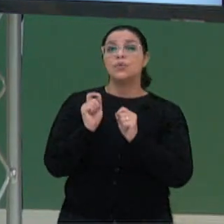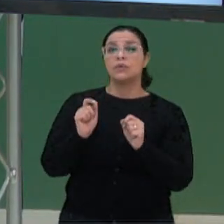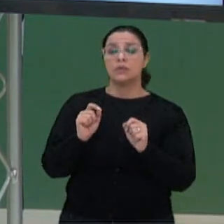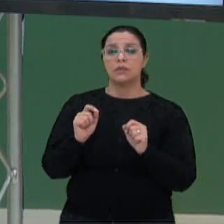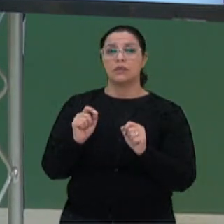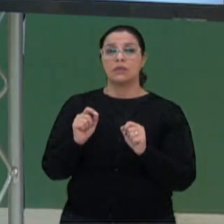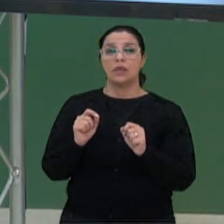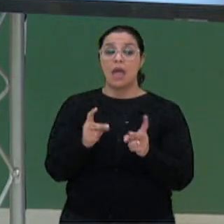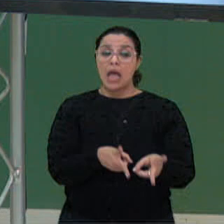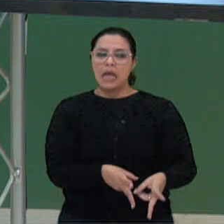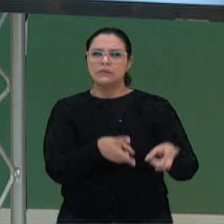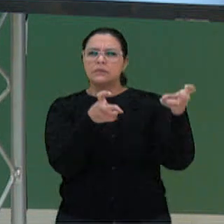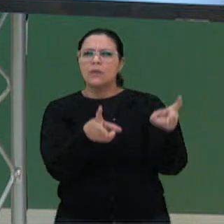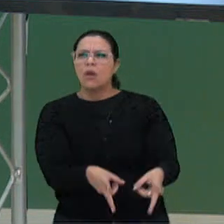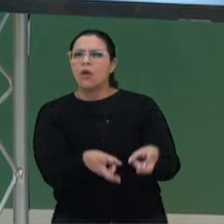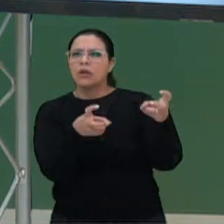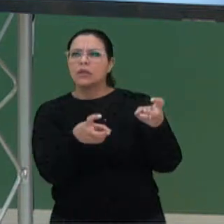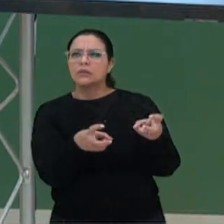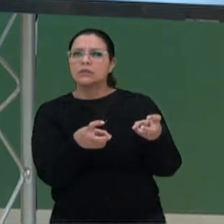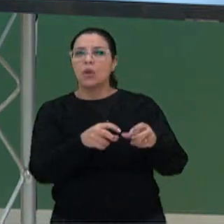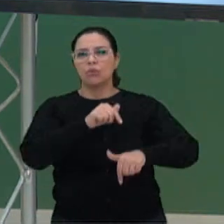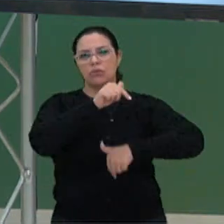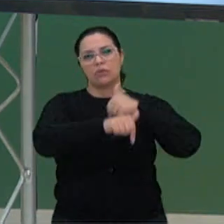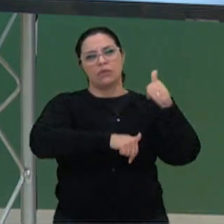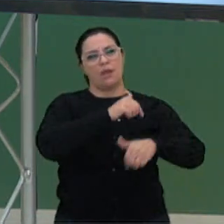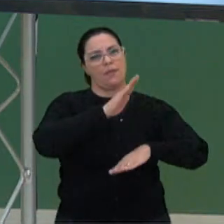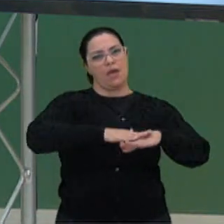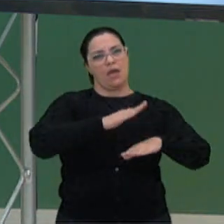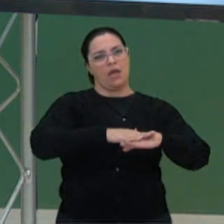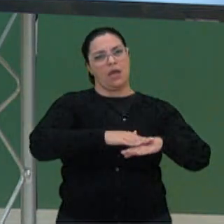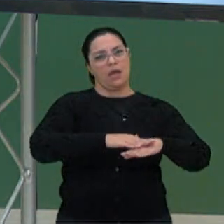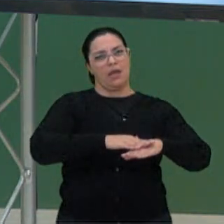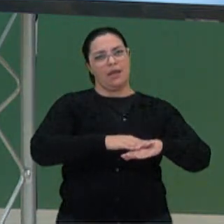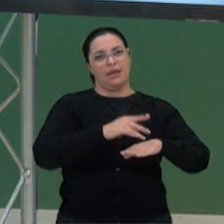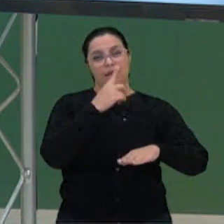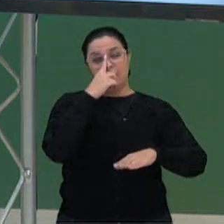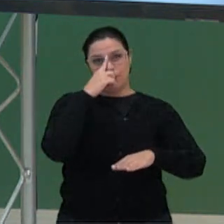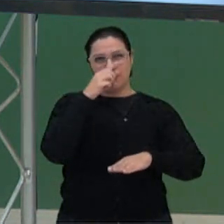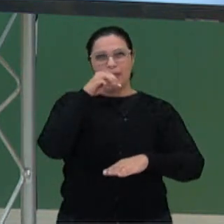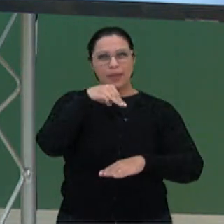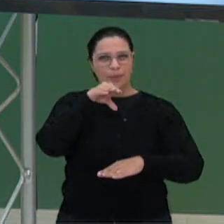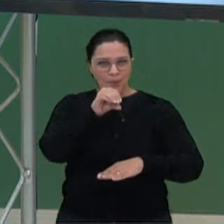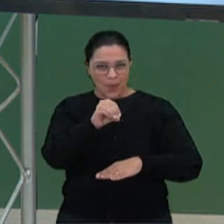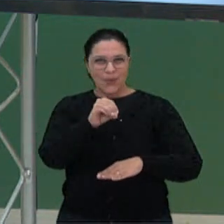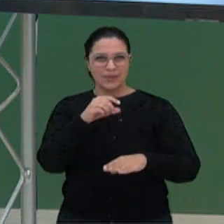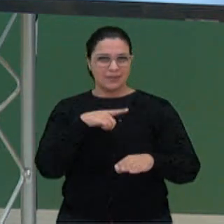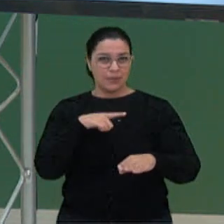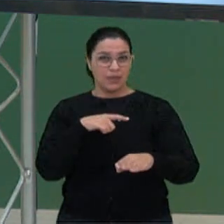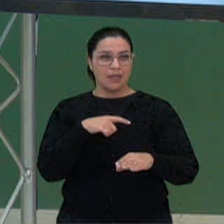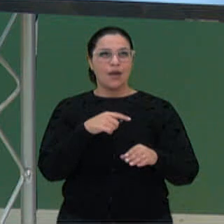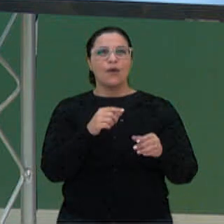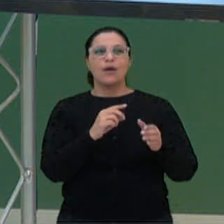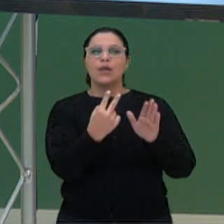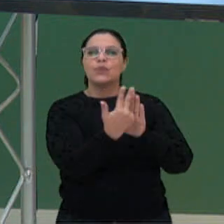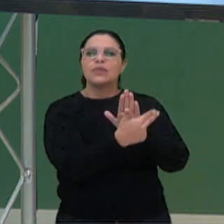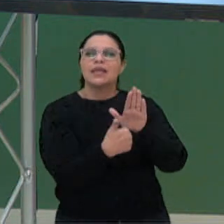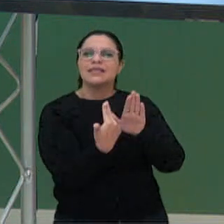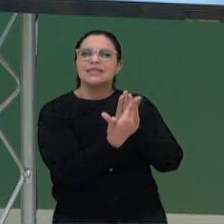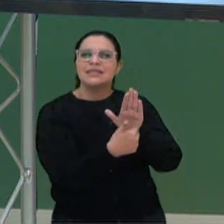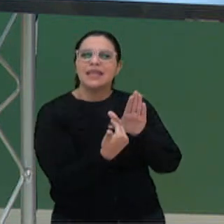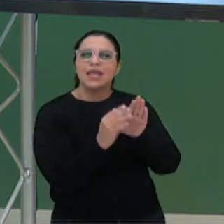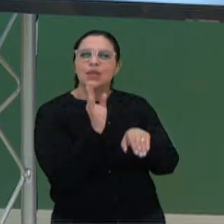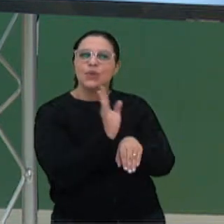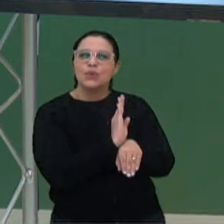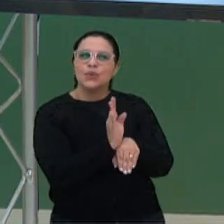intensificação ali da exploração da mão de obra. E aí a imagem aqui lá do filme Tempos Modernos, que eu até sugeri para